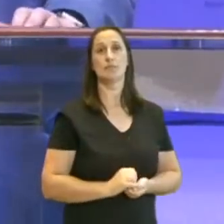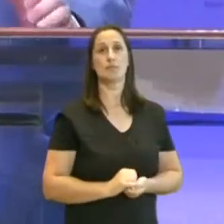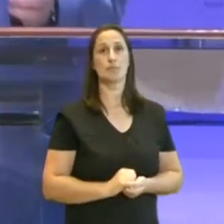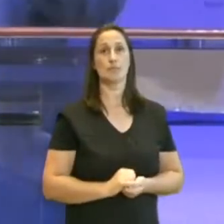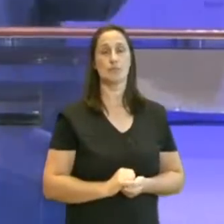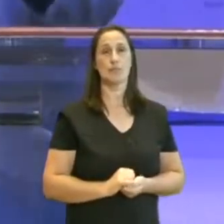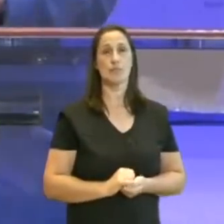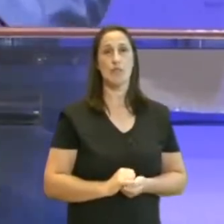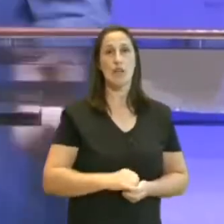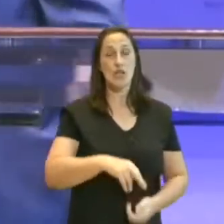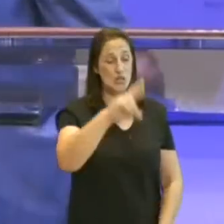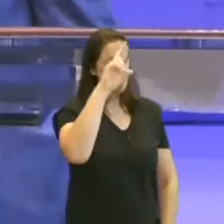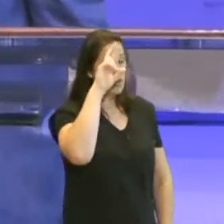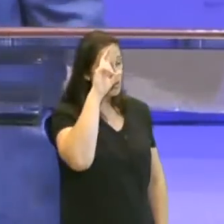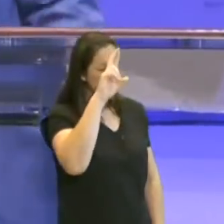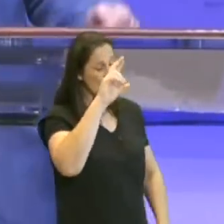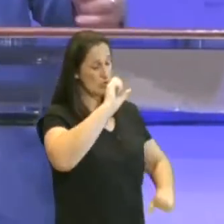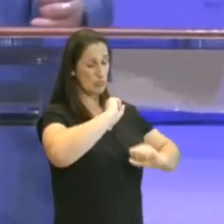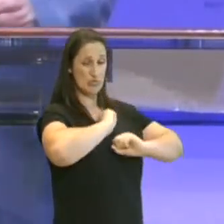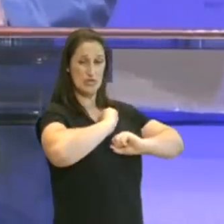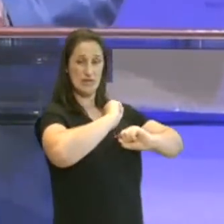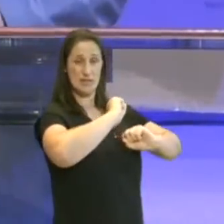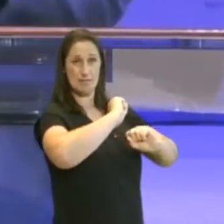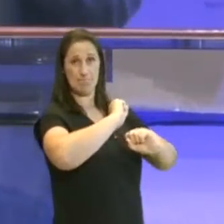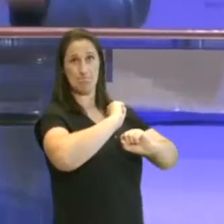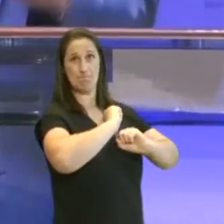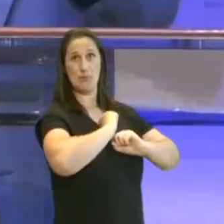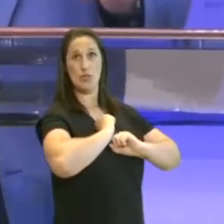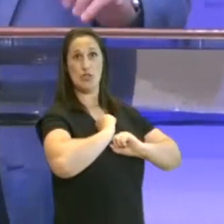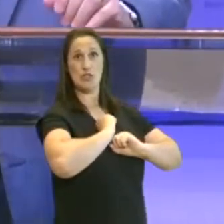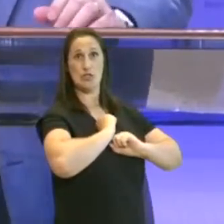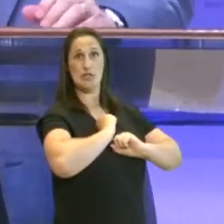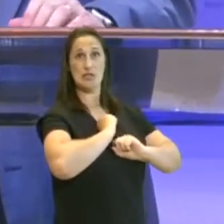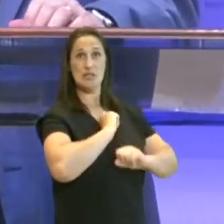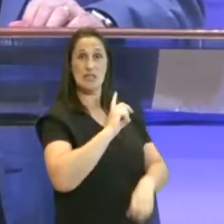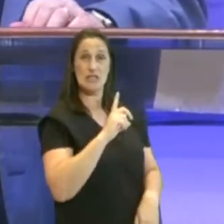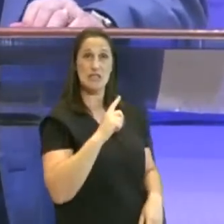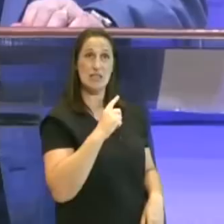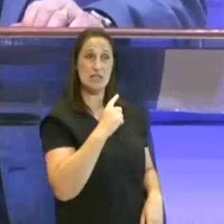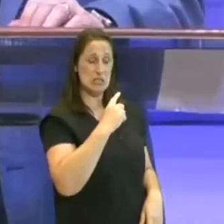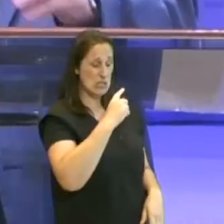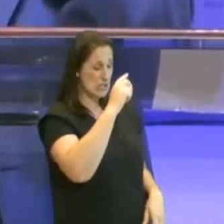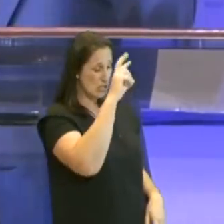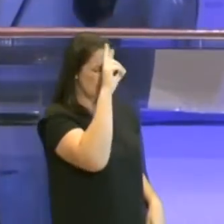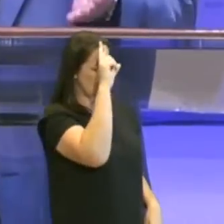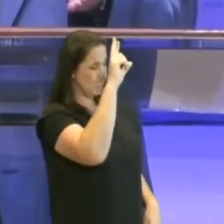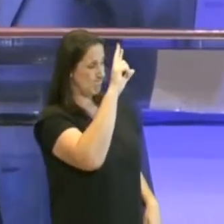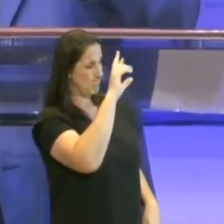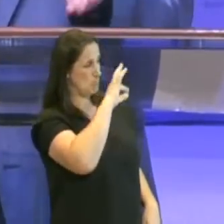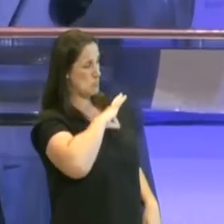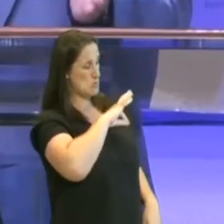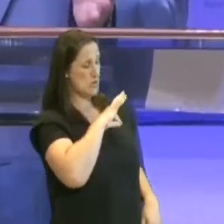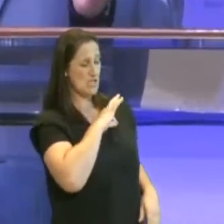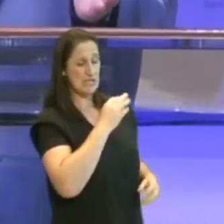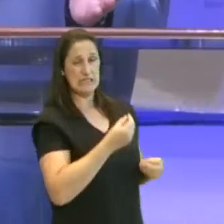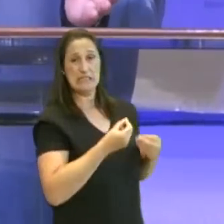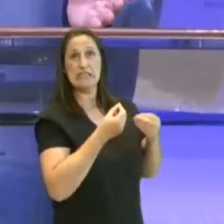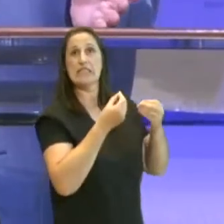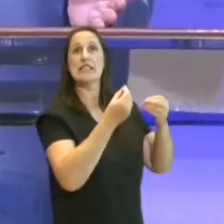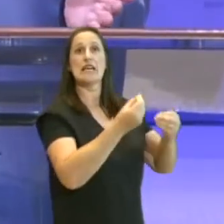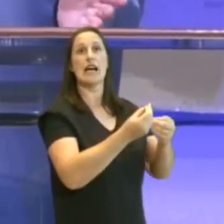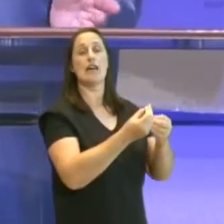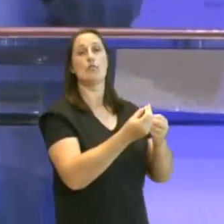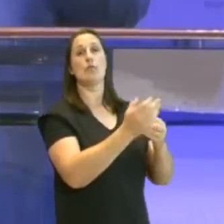os chefes dos sacerdotes e as nossas autoridades o entregaram para ser condenado